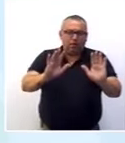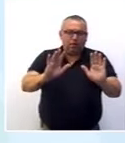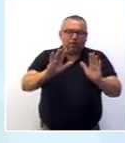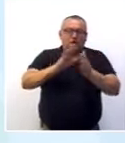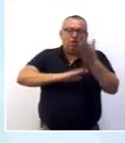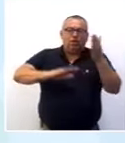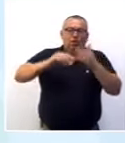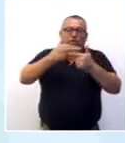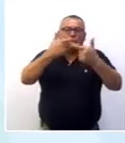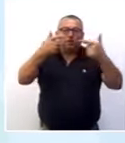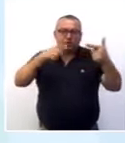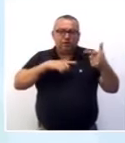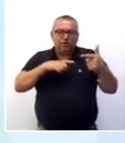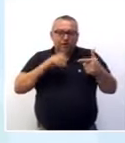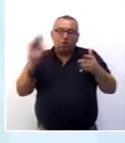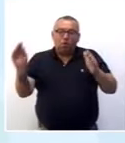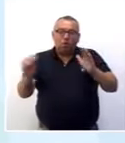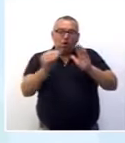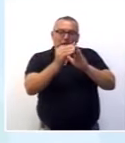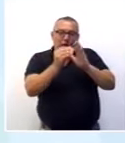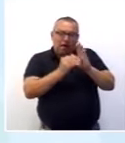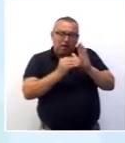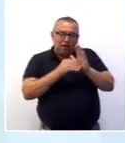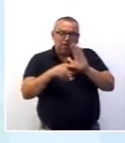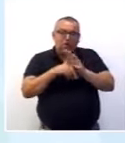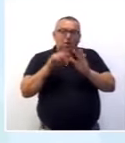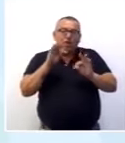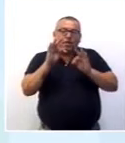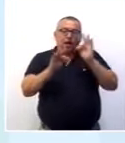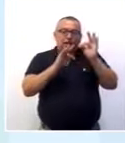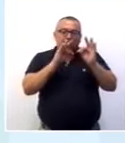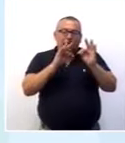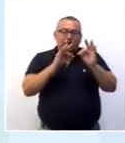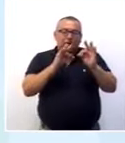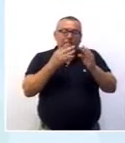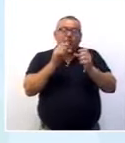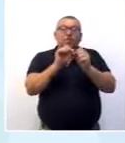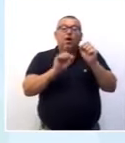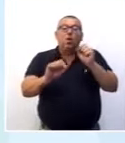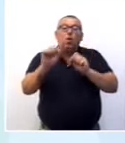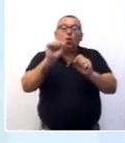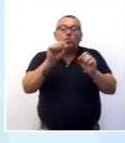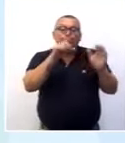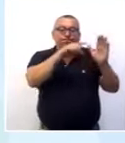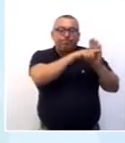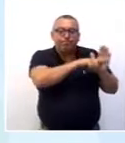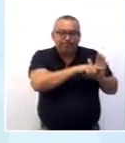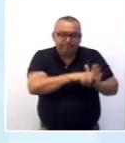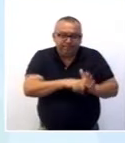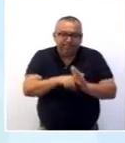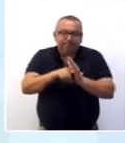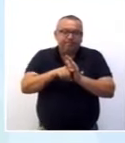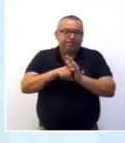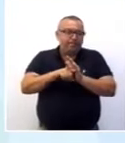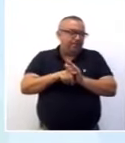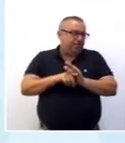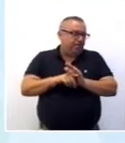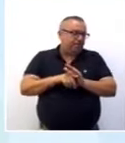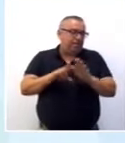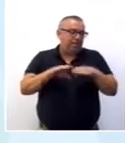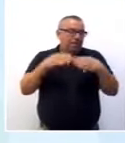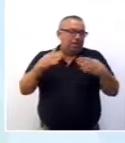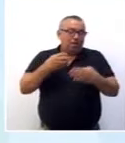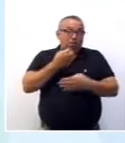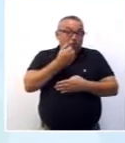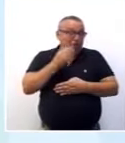Todas essas questões que aí estão postas são questões técnicas para pesquisa, tá? Então, tô